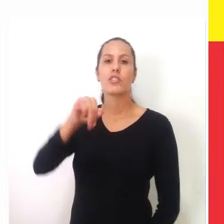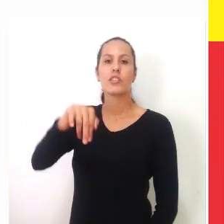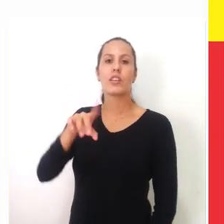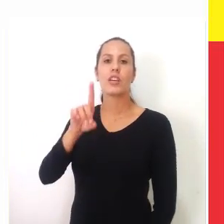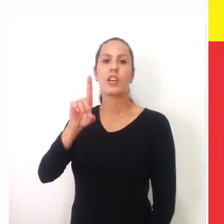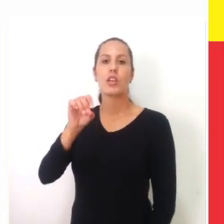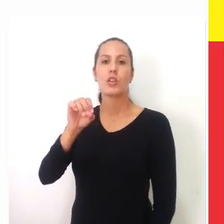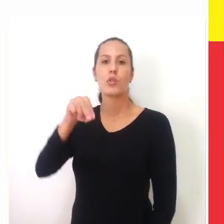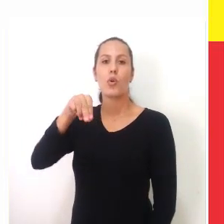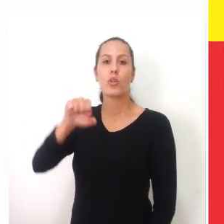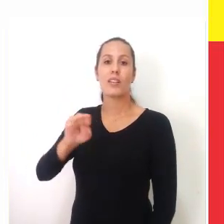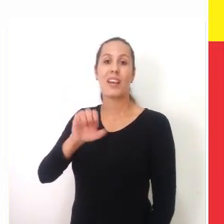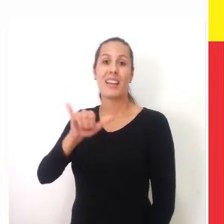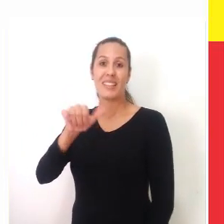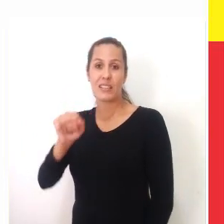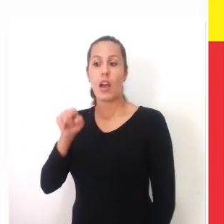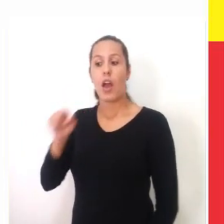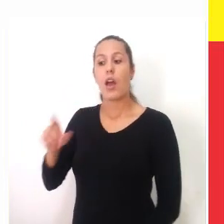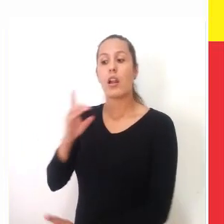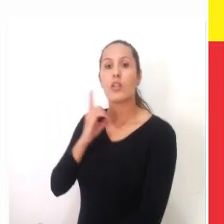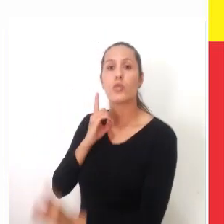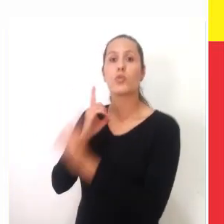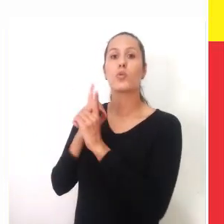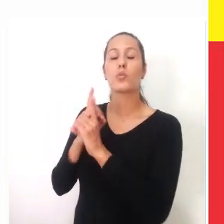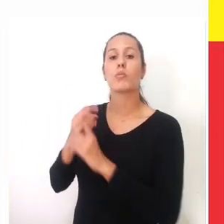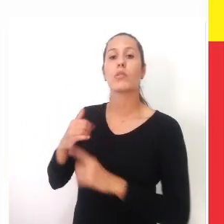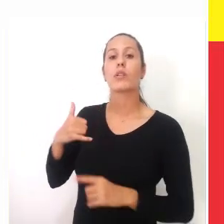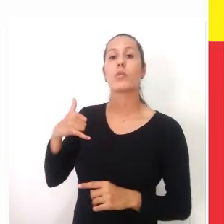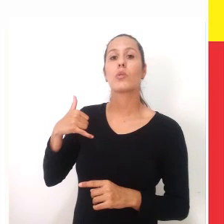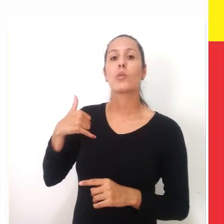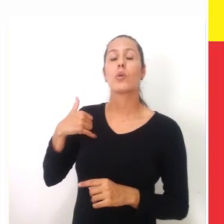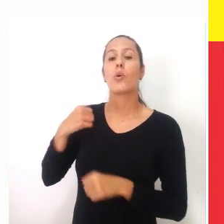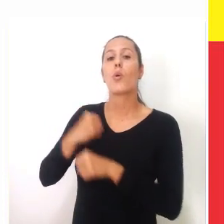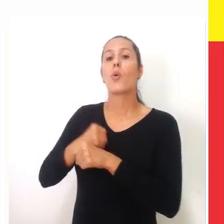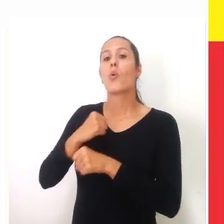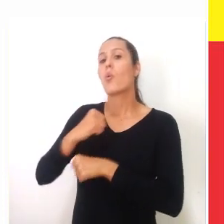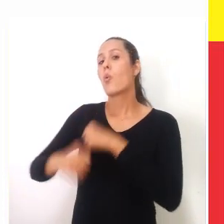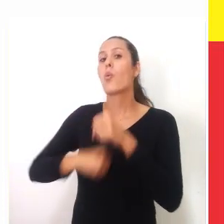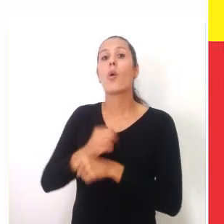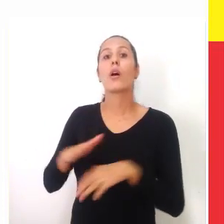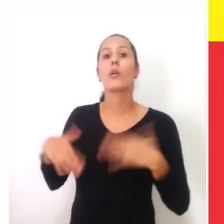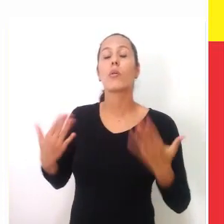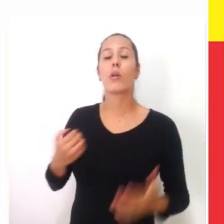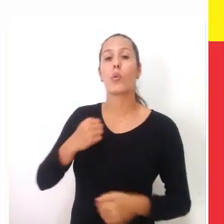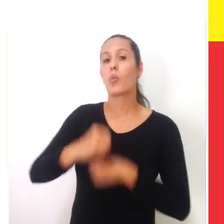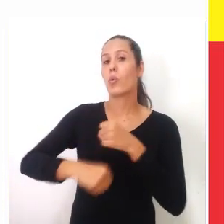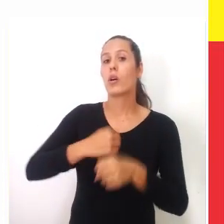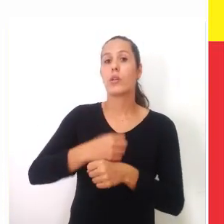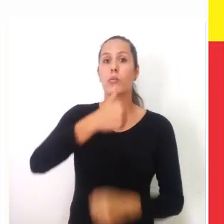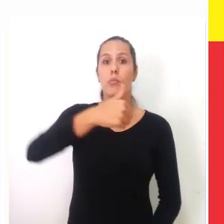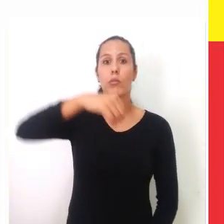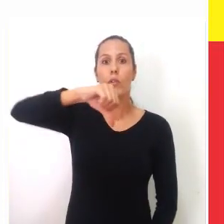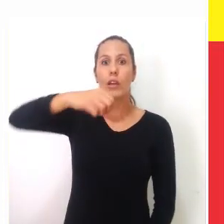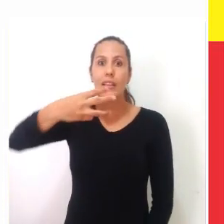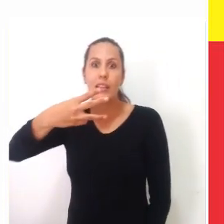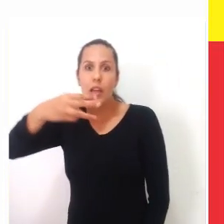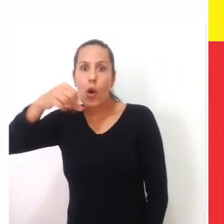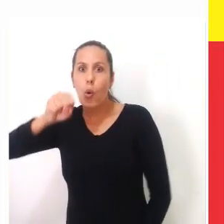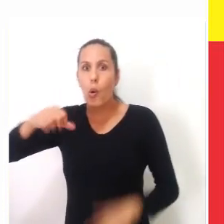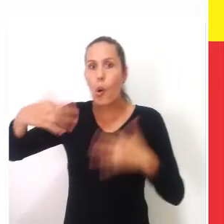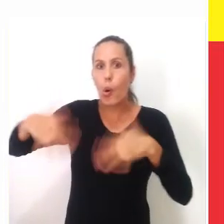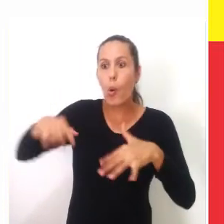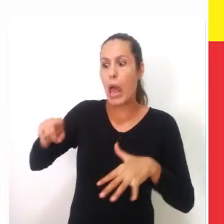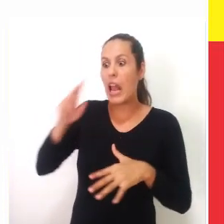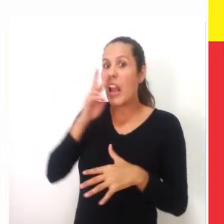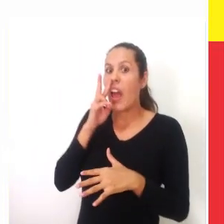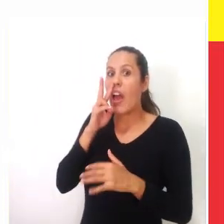foi descoberto por volta de 1938, tá? Ele é tão forte, tão forte, tão forte que possui escamas